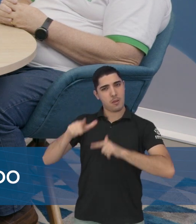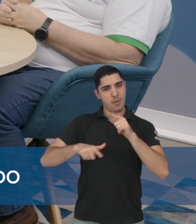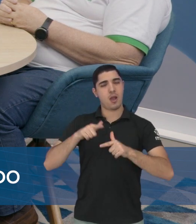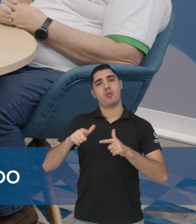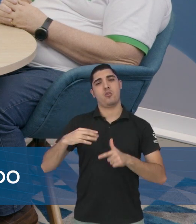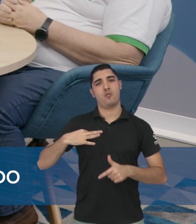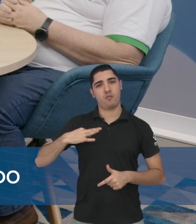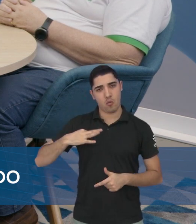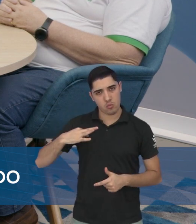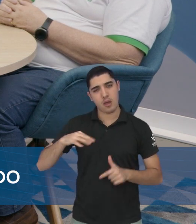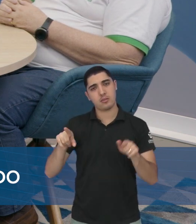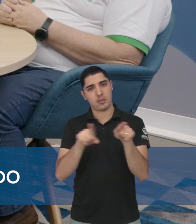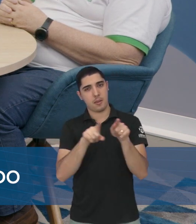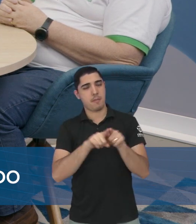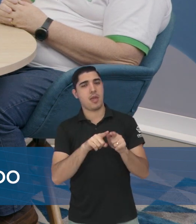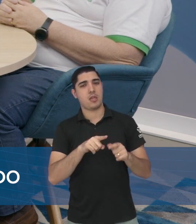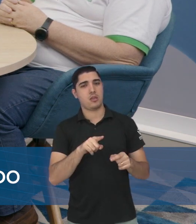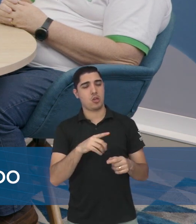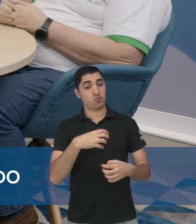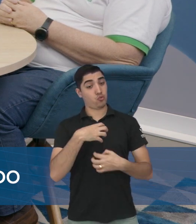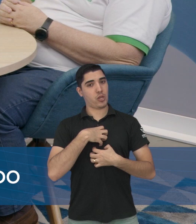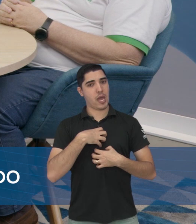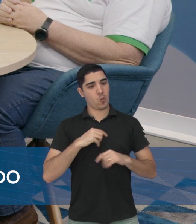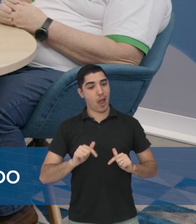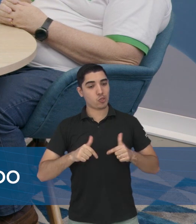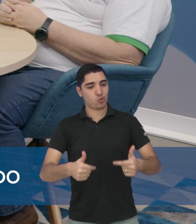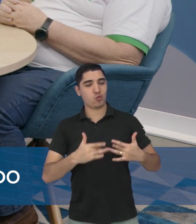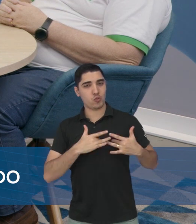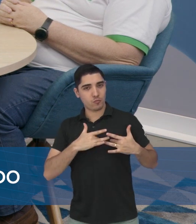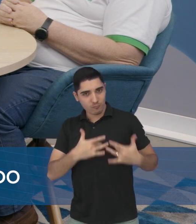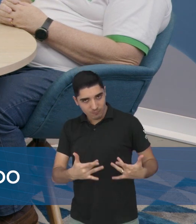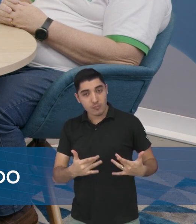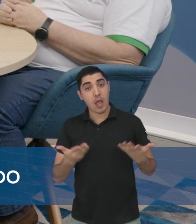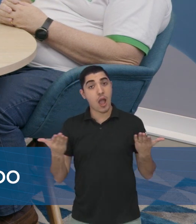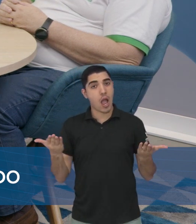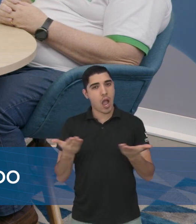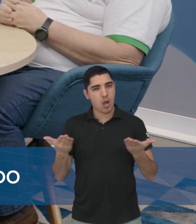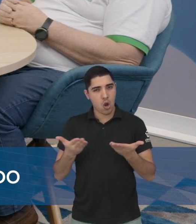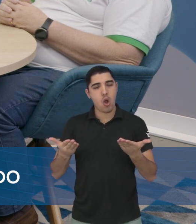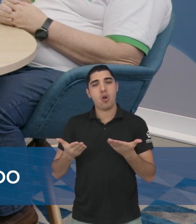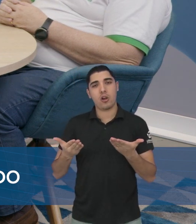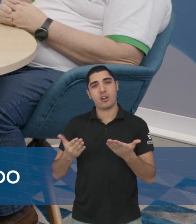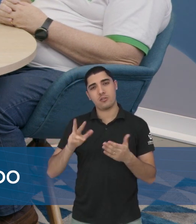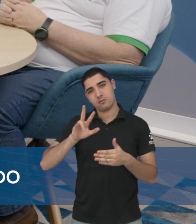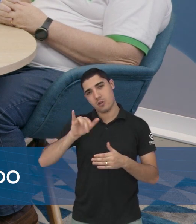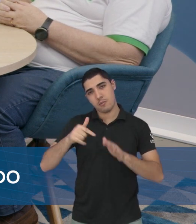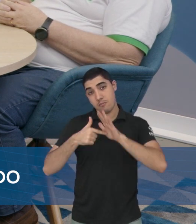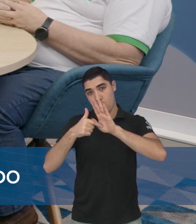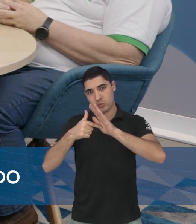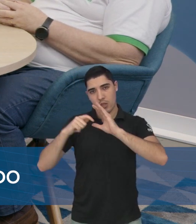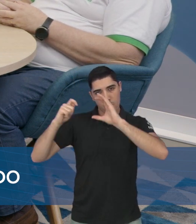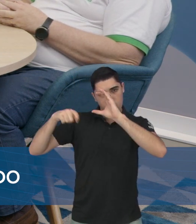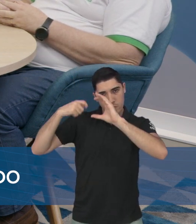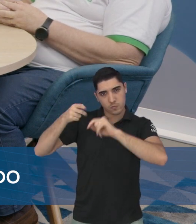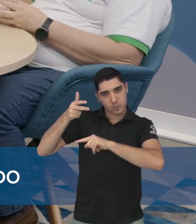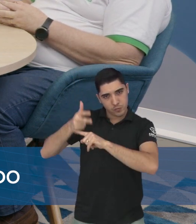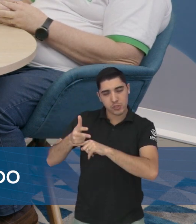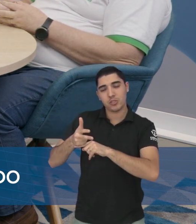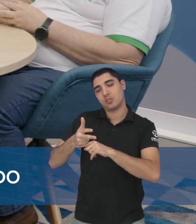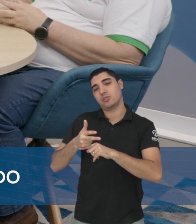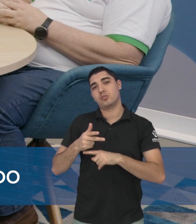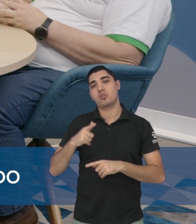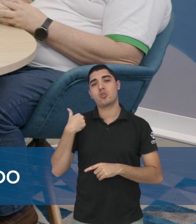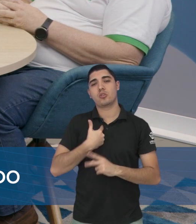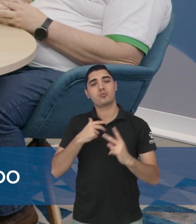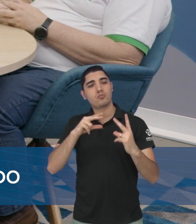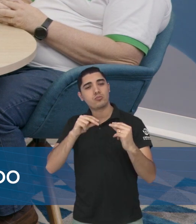trabalhos do voluntariado, essa solidariedade da população, a gente vai ilustrar agora, vai exibir agora um VT que a